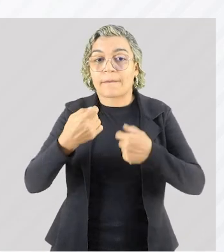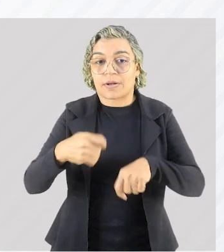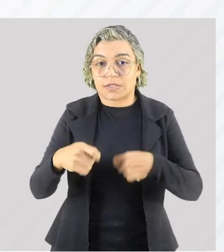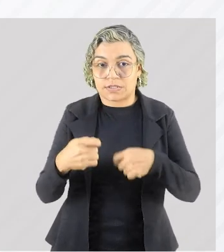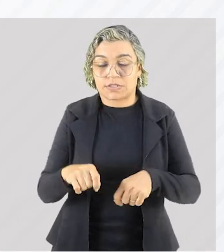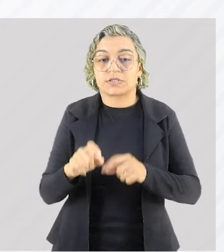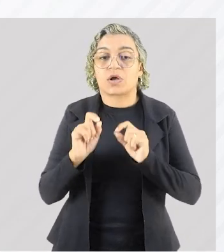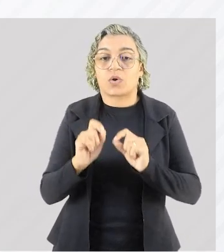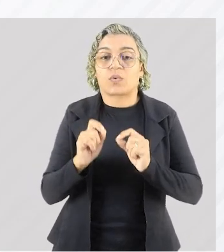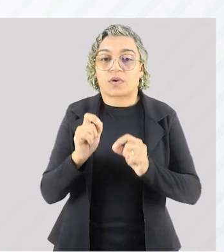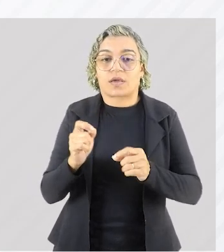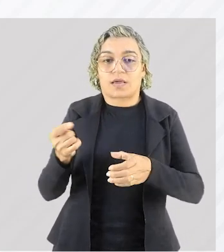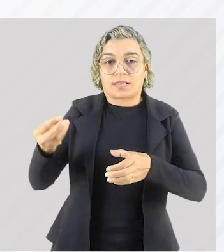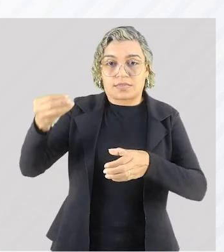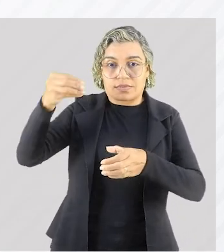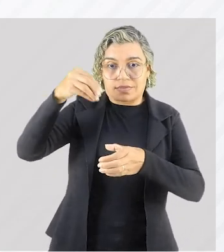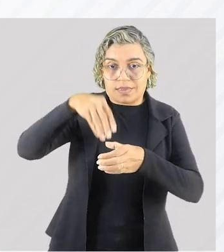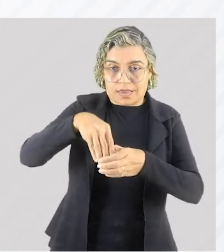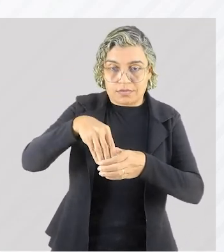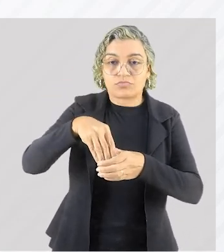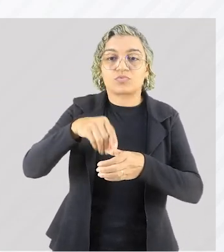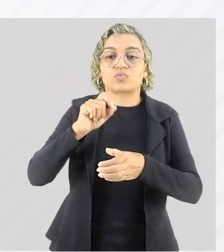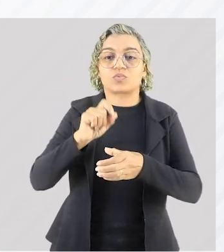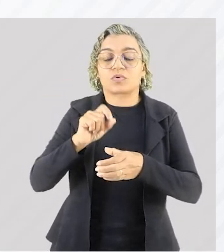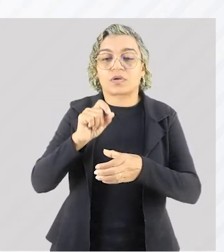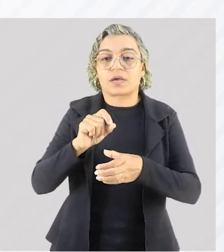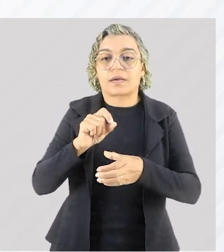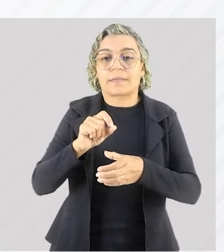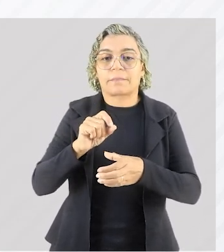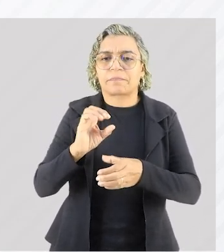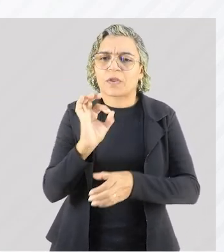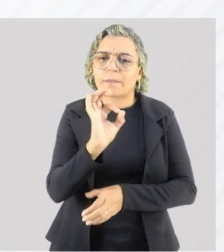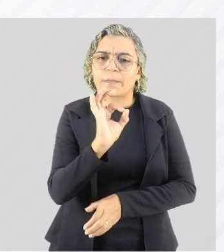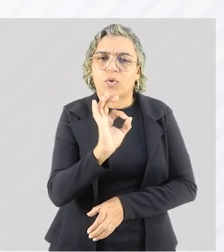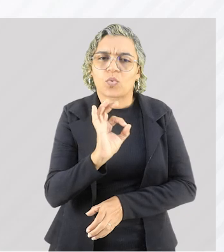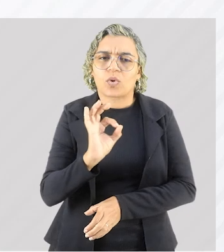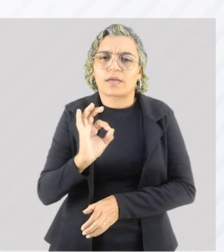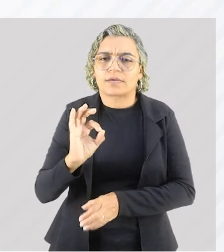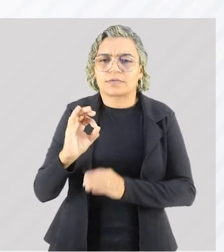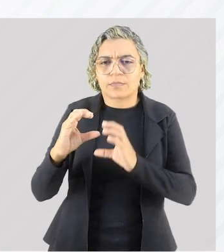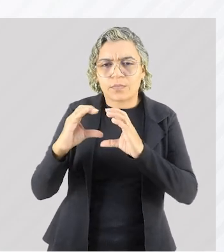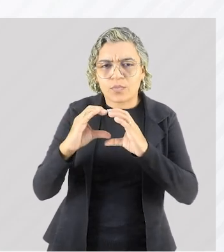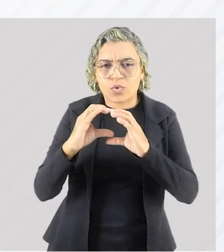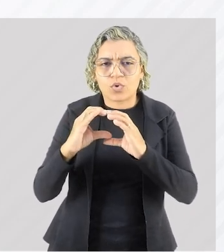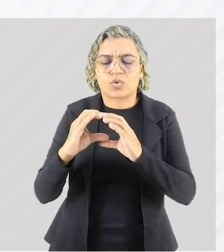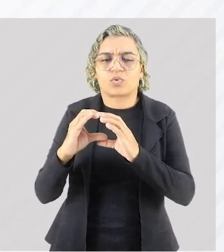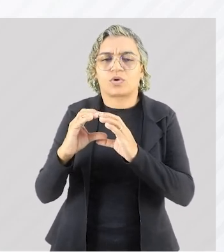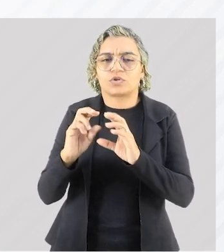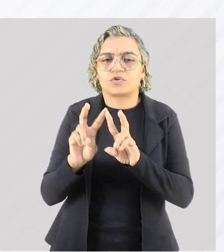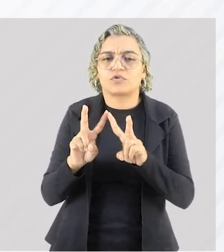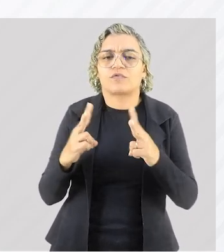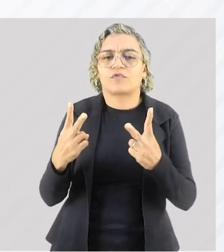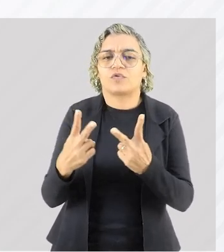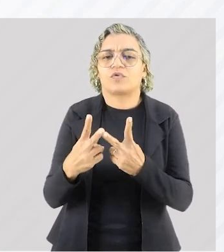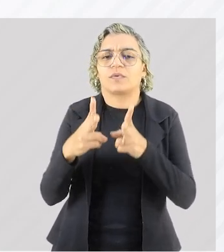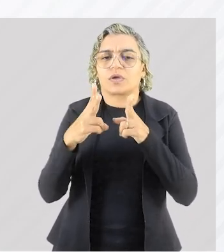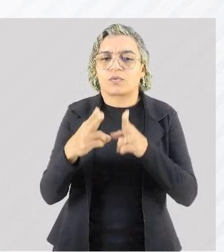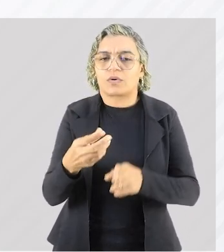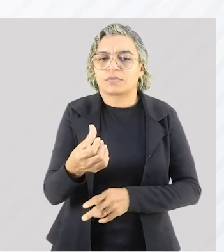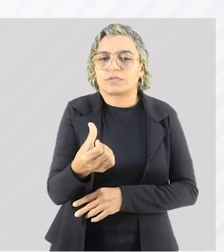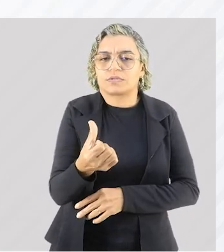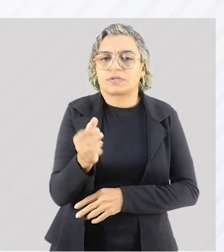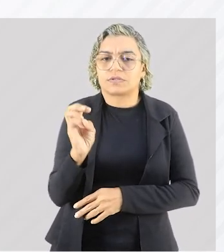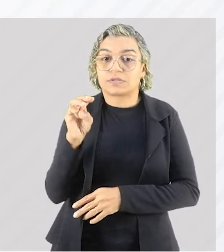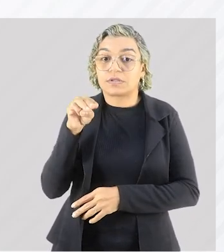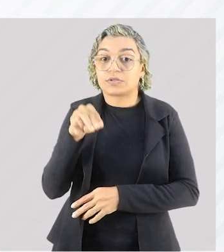necessário colocar dentro do recipiente bolinhas de volume igual a